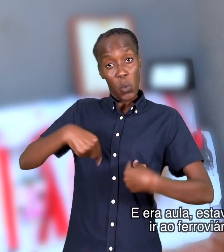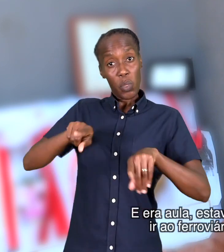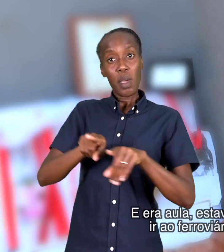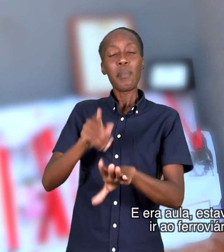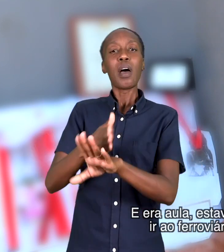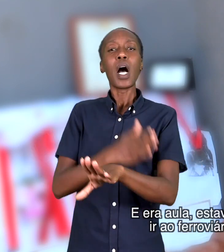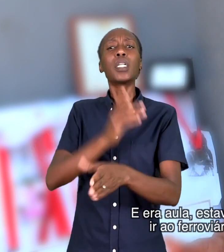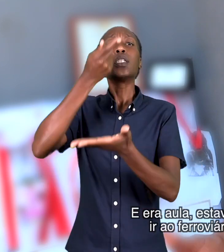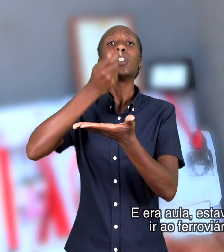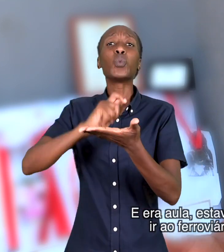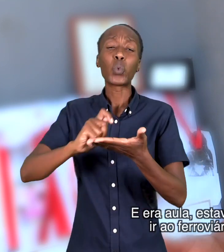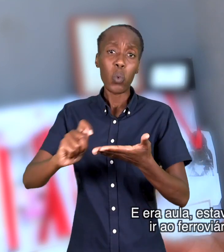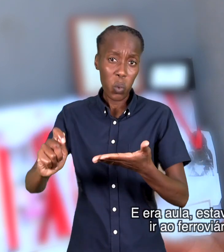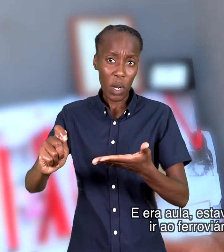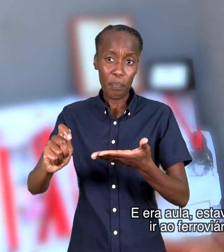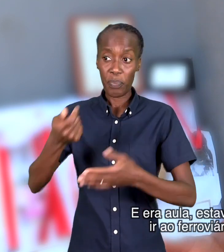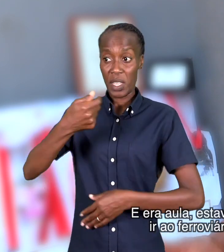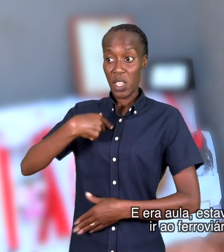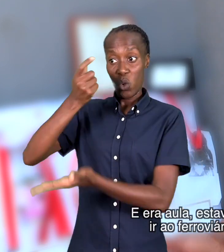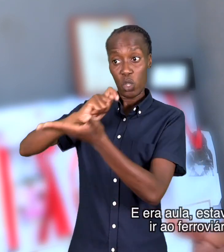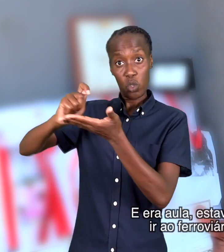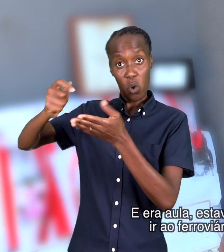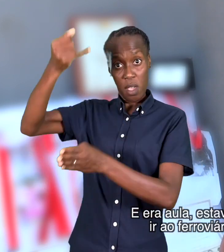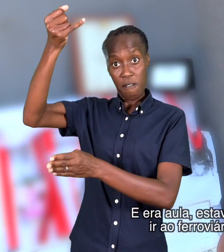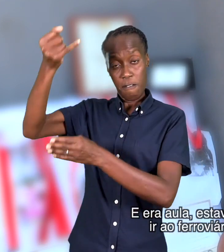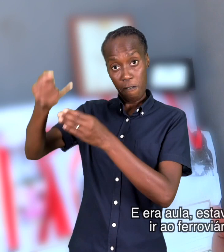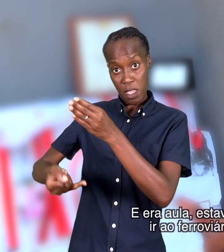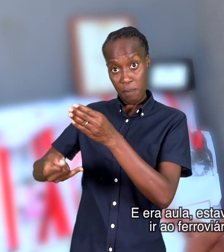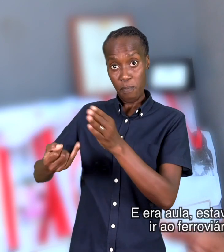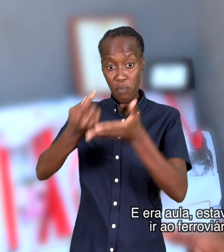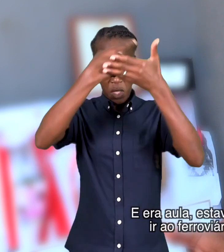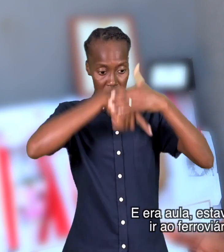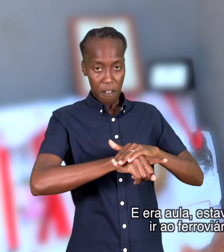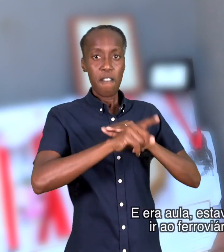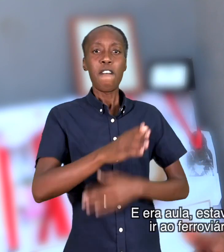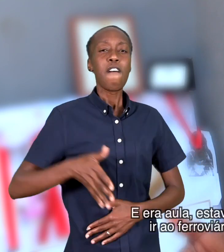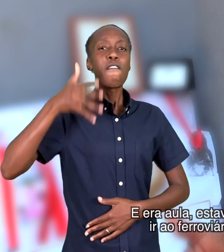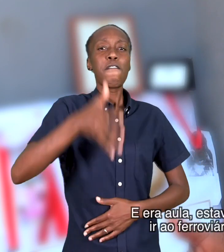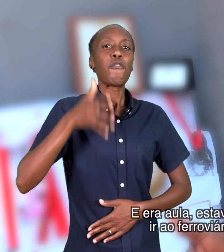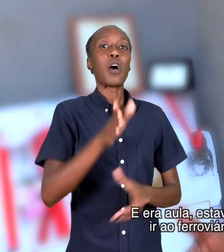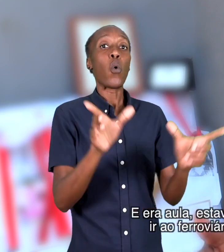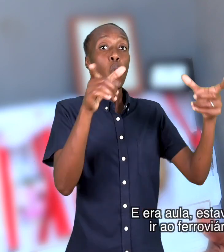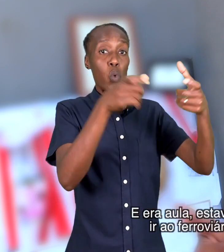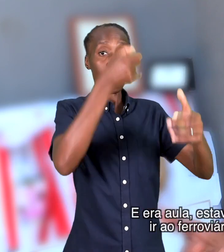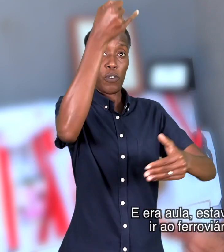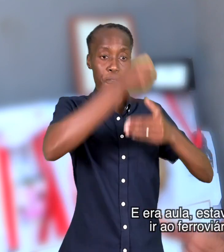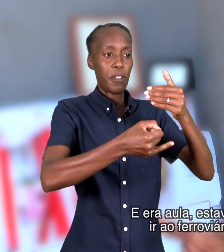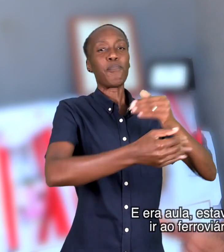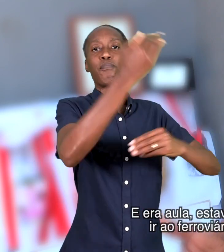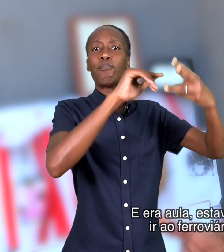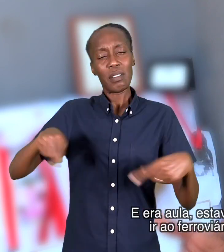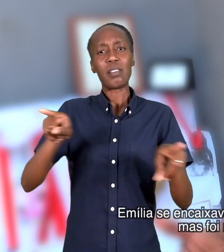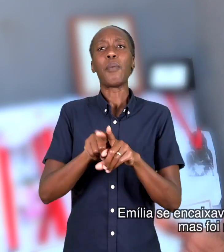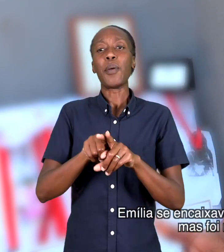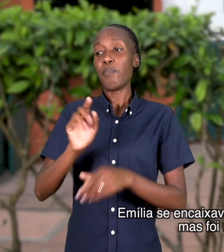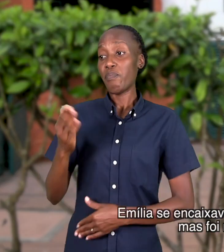aluna. Eu estava na escola. Eu saía da escola para ir ao ferroviário e do ferroviário ia para o